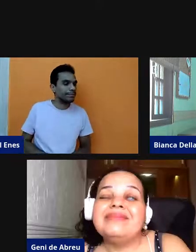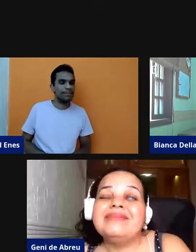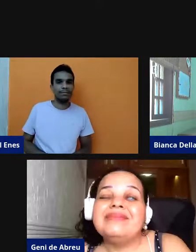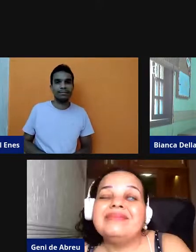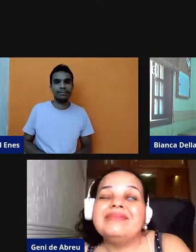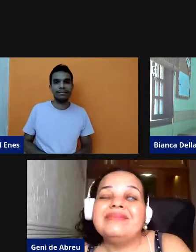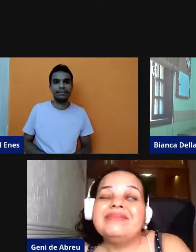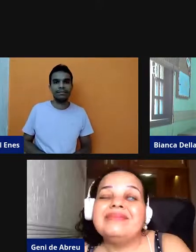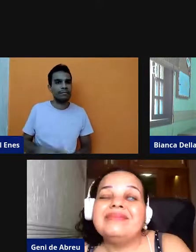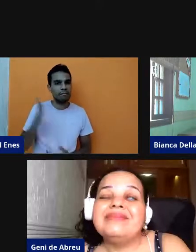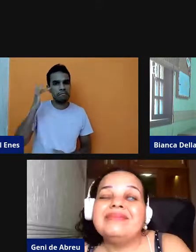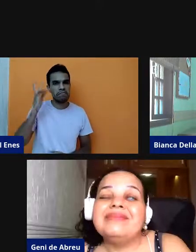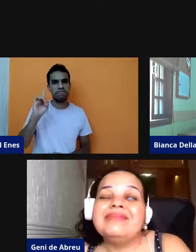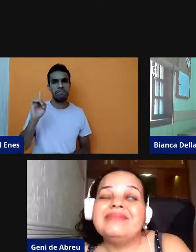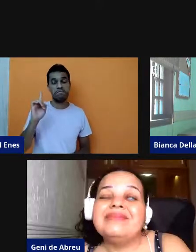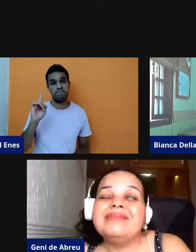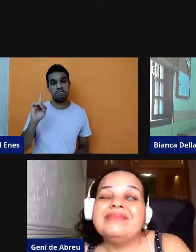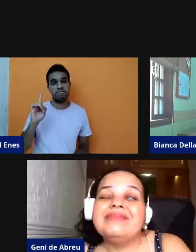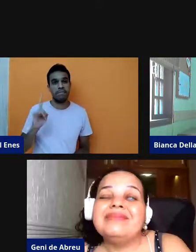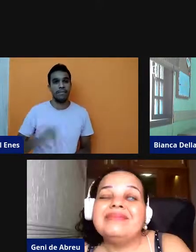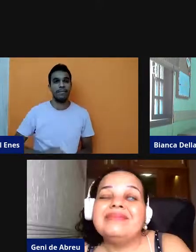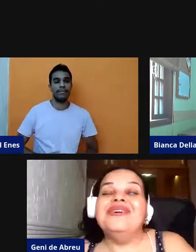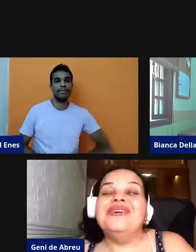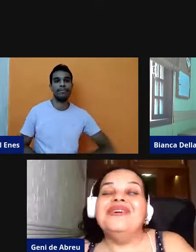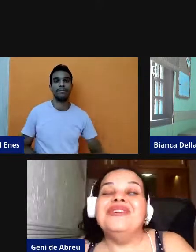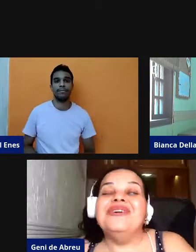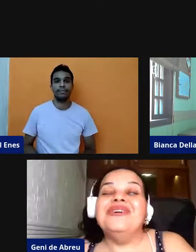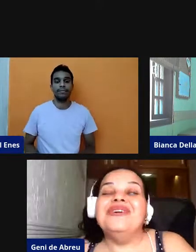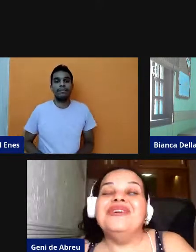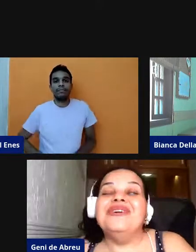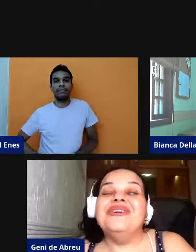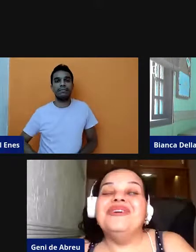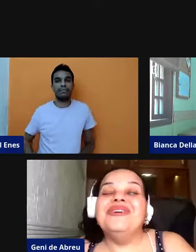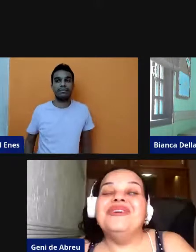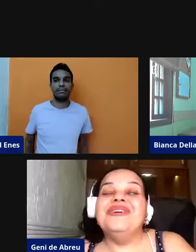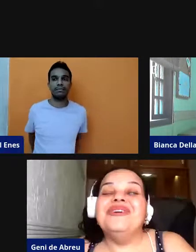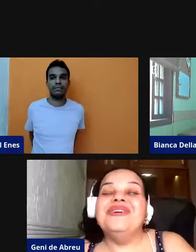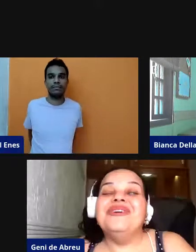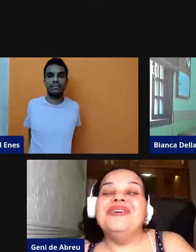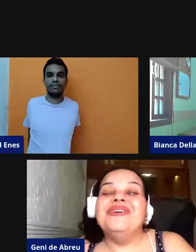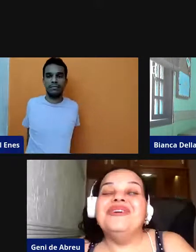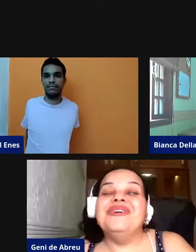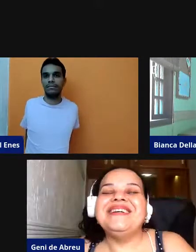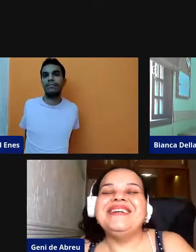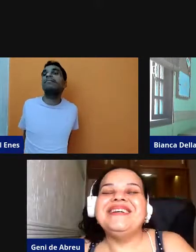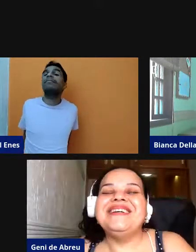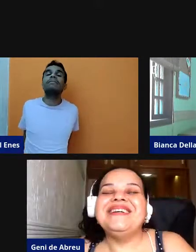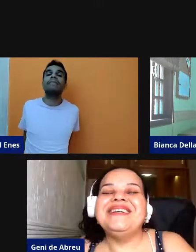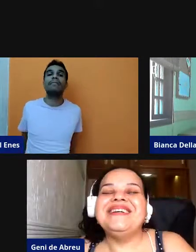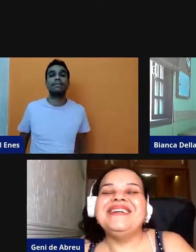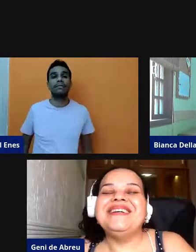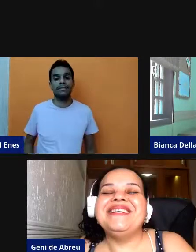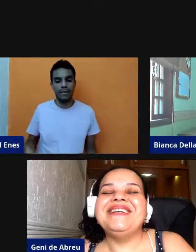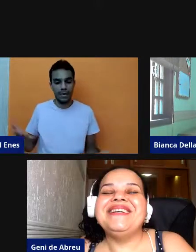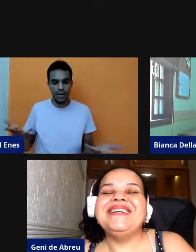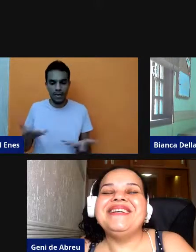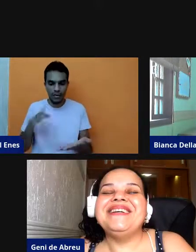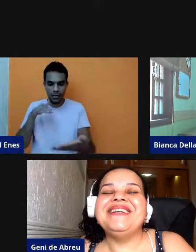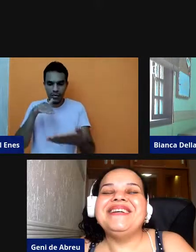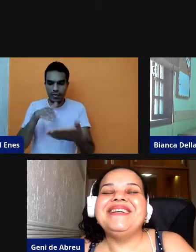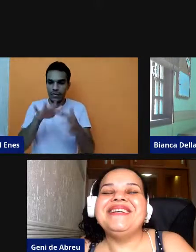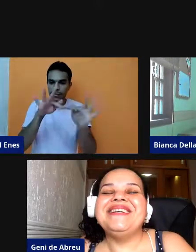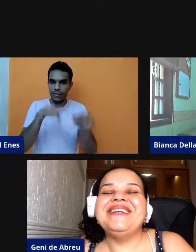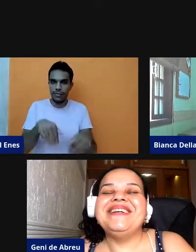Acho que não, talvez. É, vou pedir para você, vou caminhar para o encerramento, então. Oi,